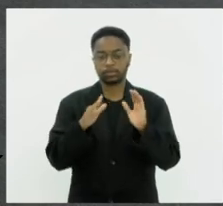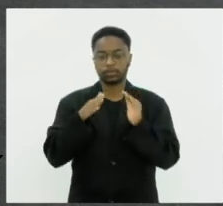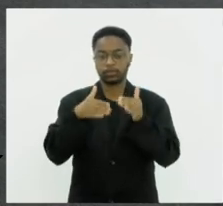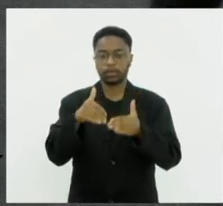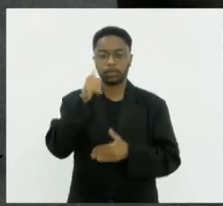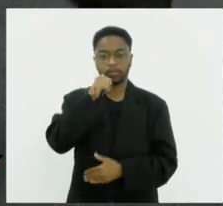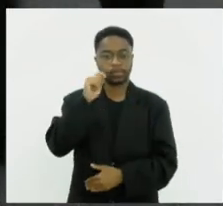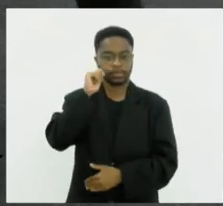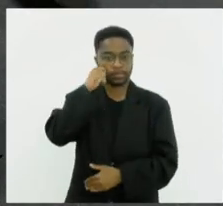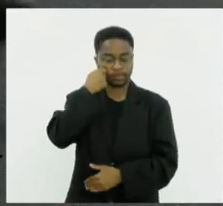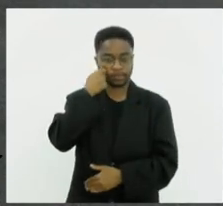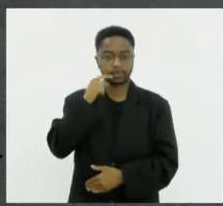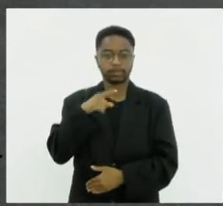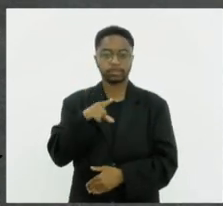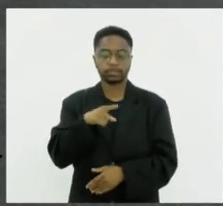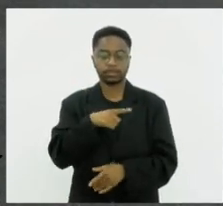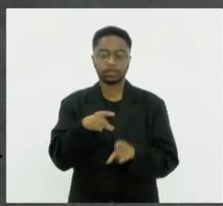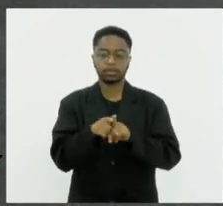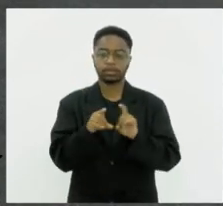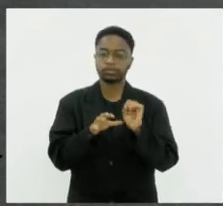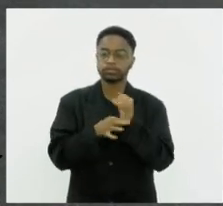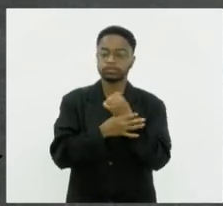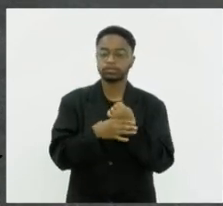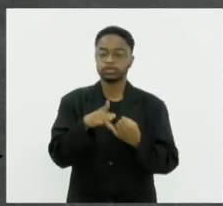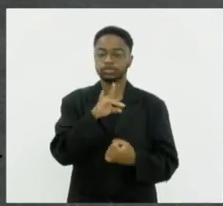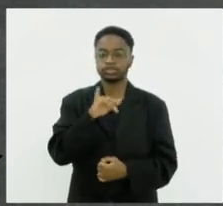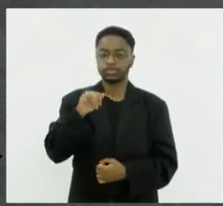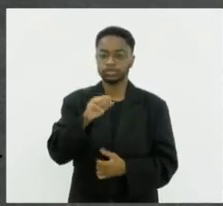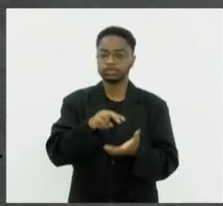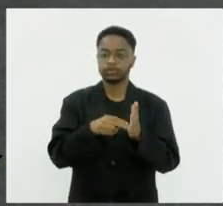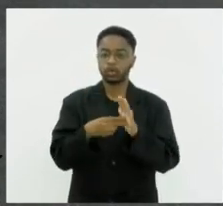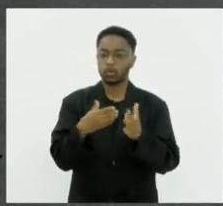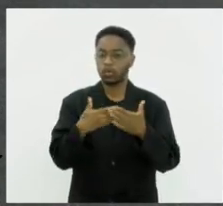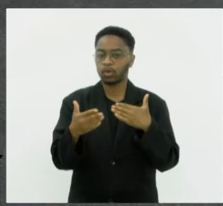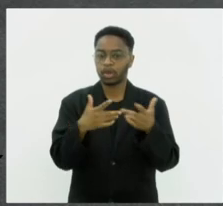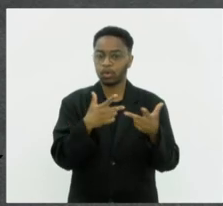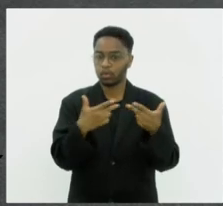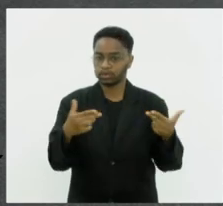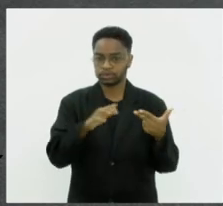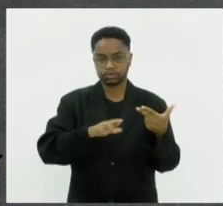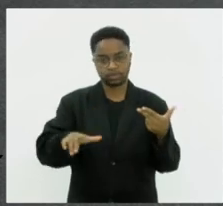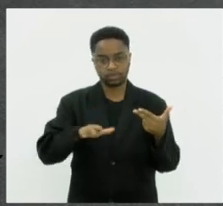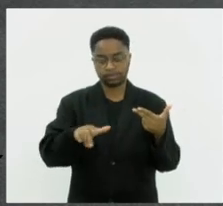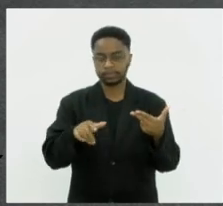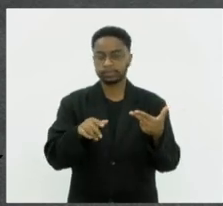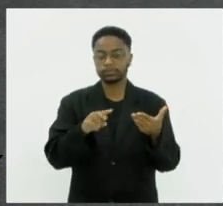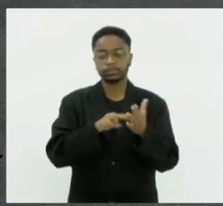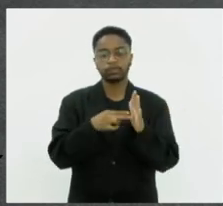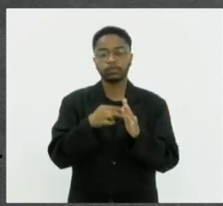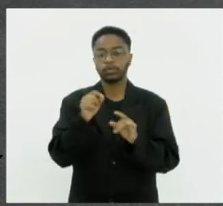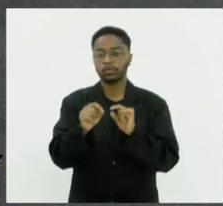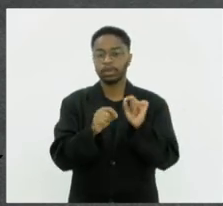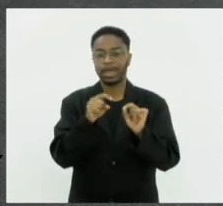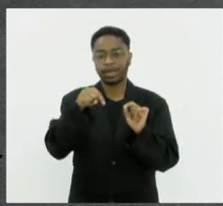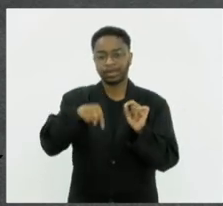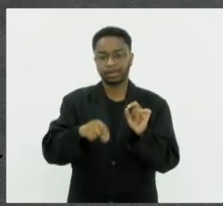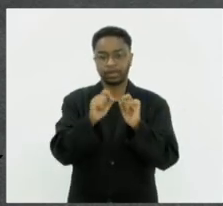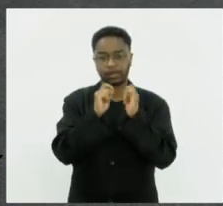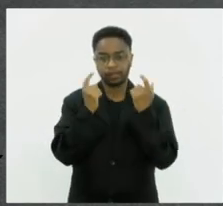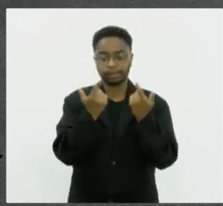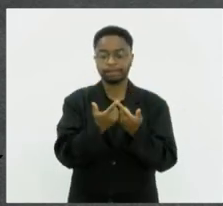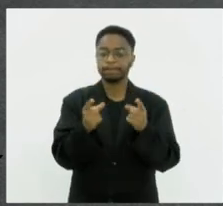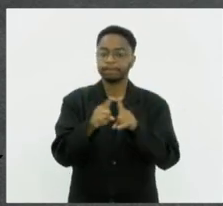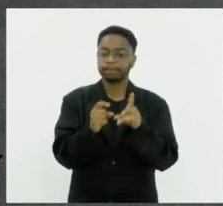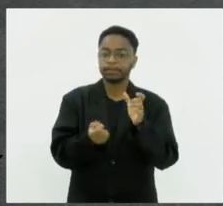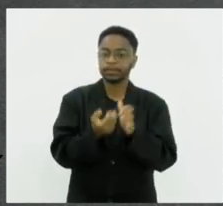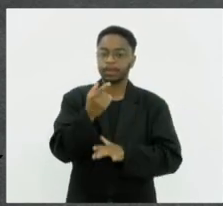mulheres negras, garantir uma data no calendário não é qualquer coisa. É garantir que essa casa também produza